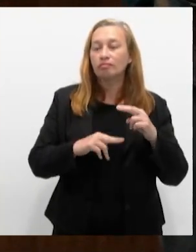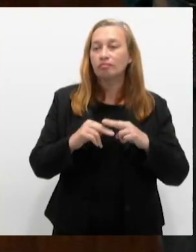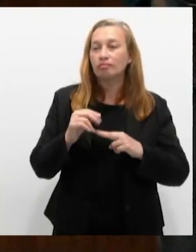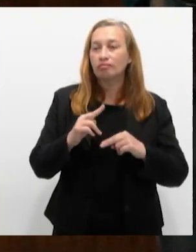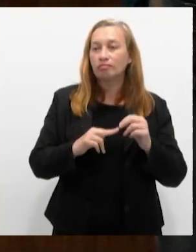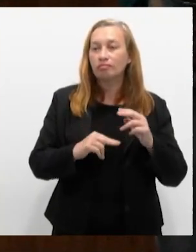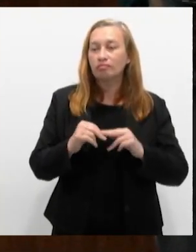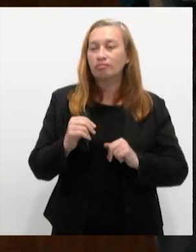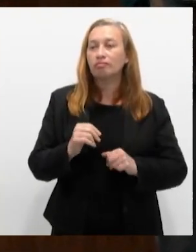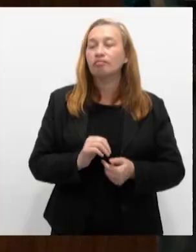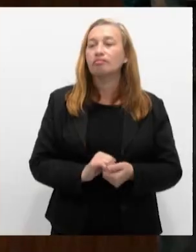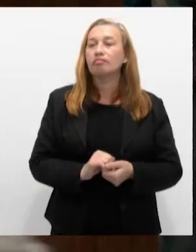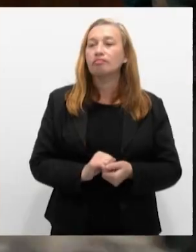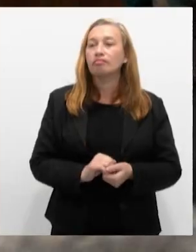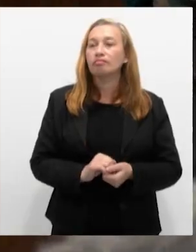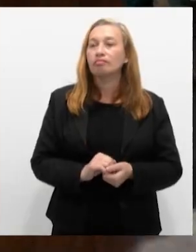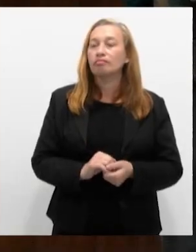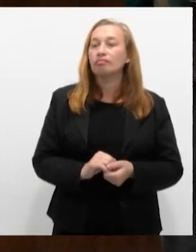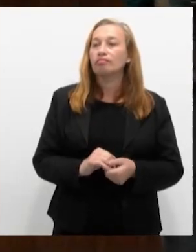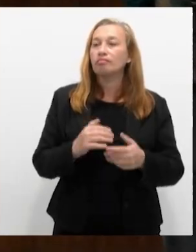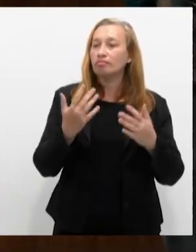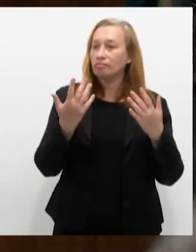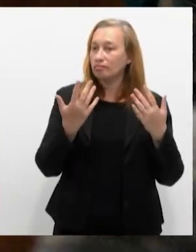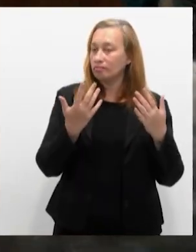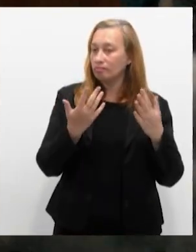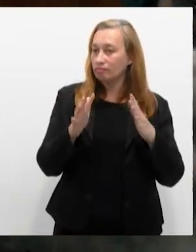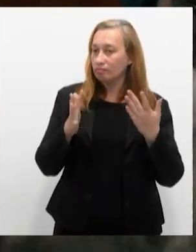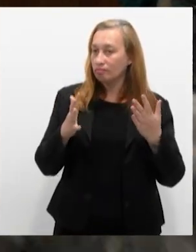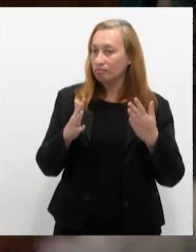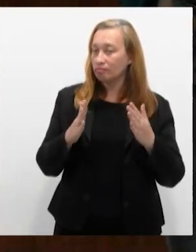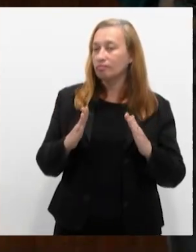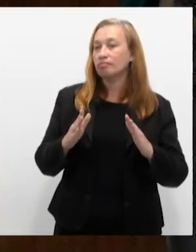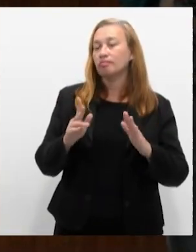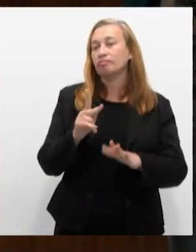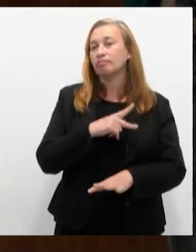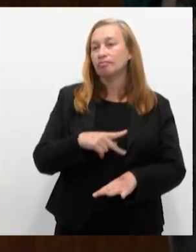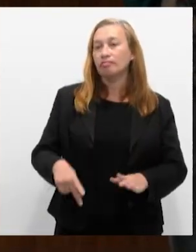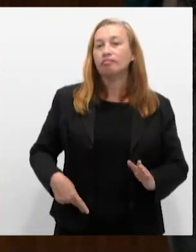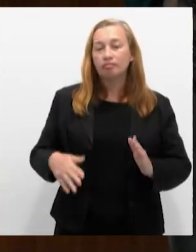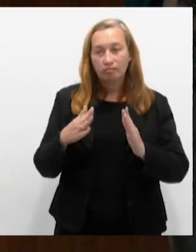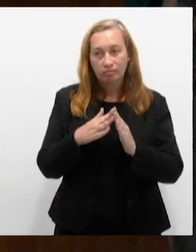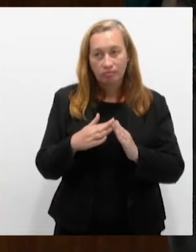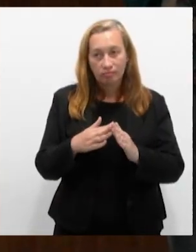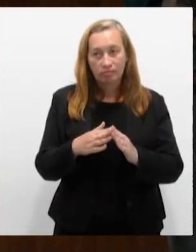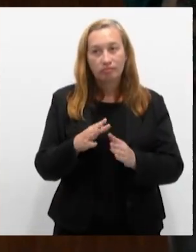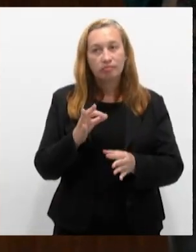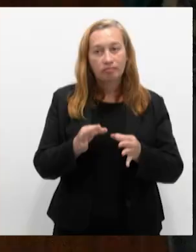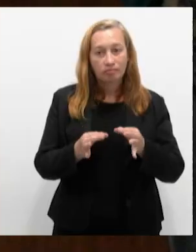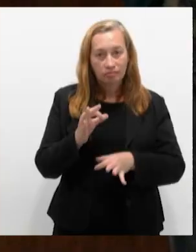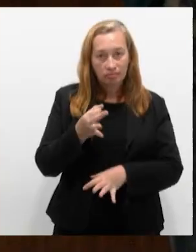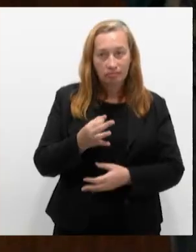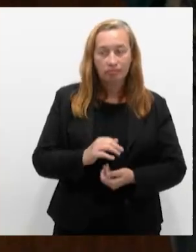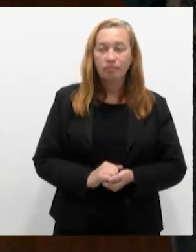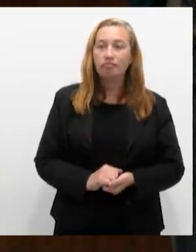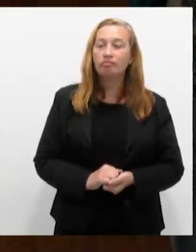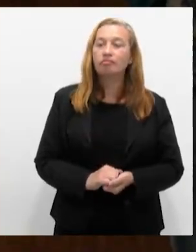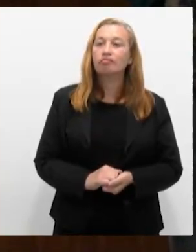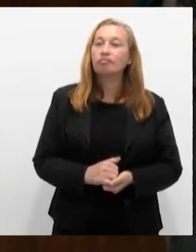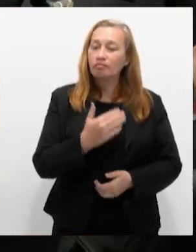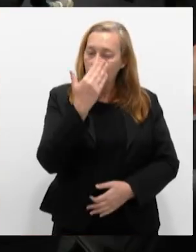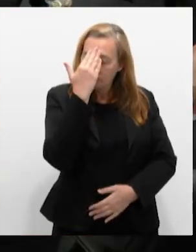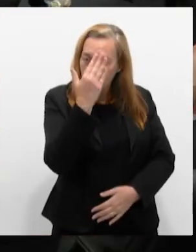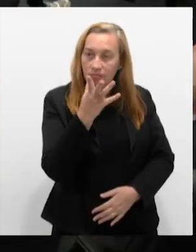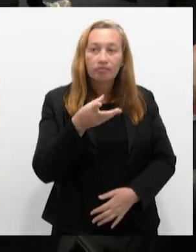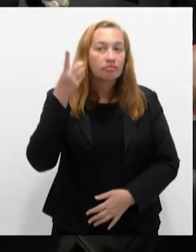Mas o mérito, se não é o presidente da Casa, a gente não vai chegar a lugar nenhum para a justiça se fazer.